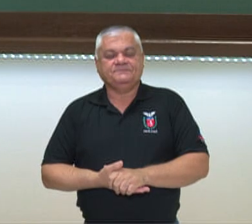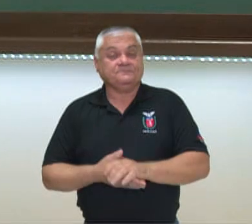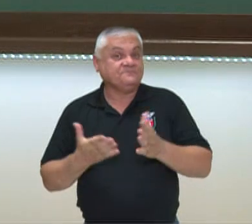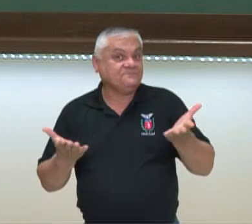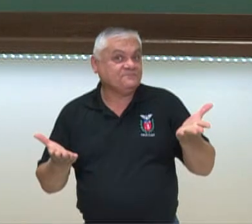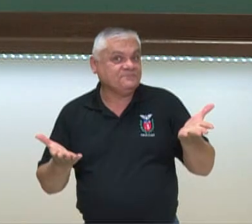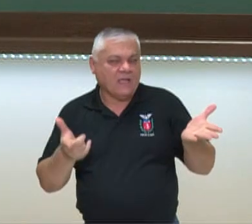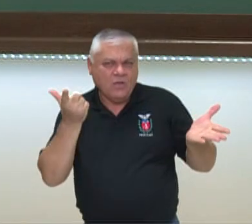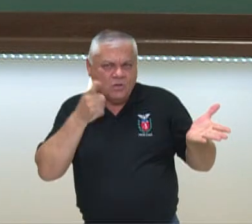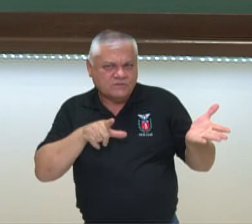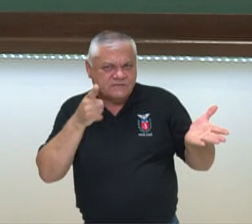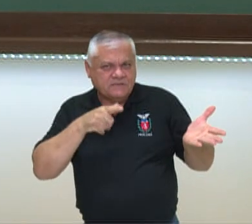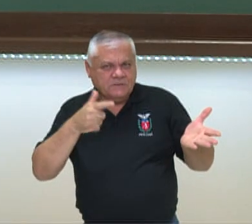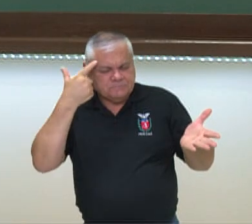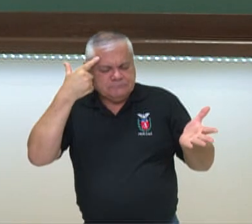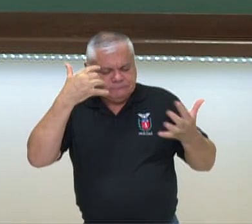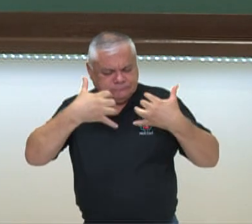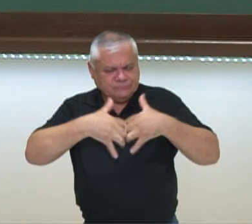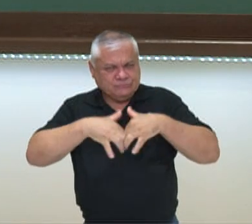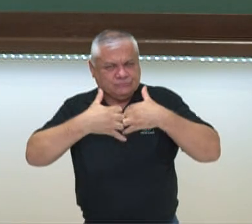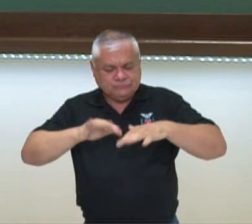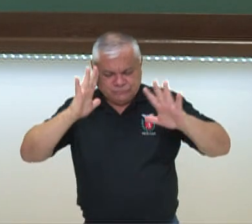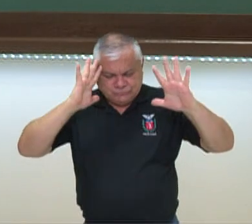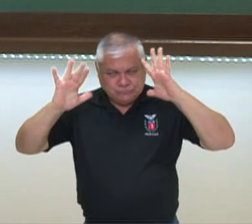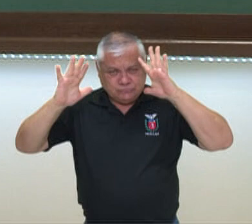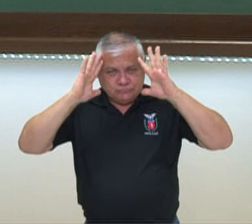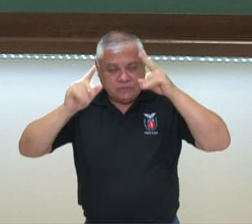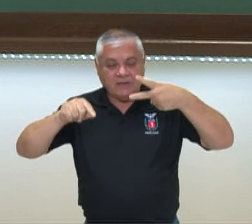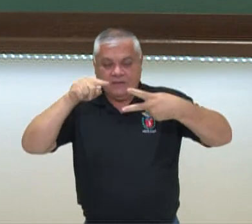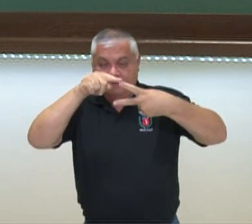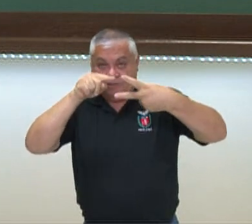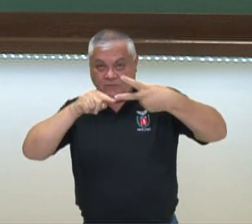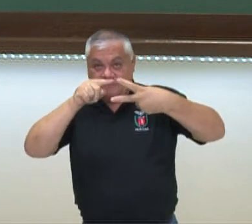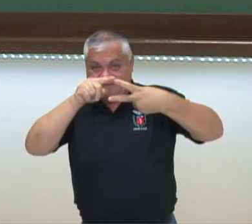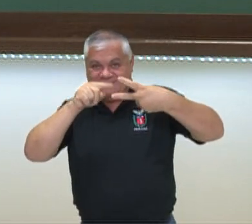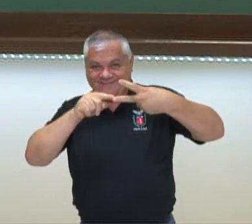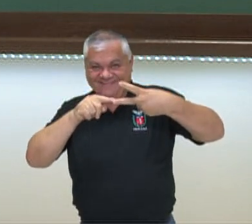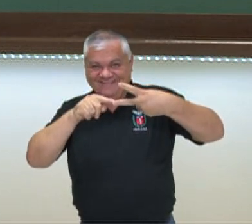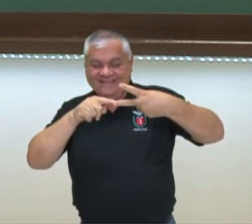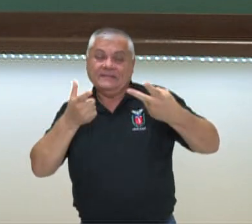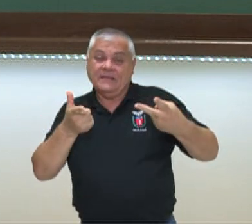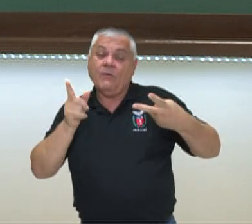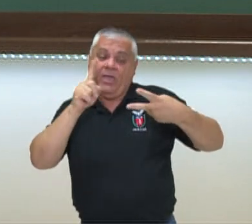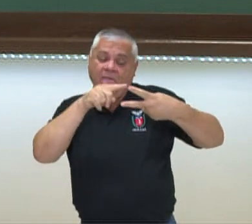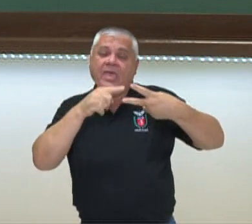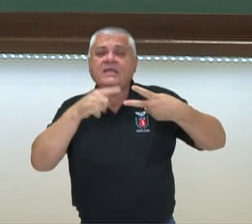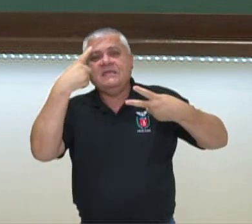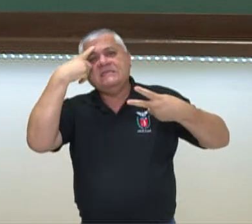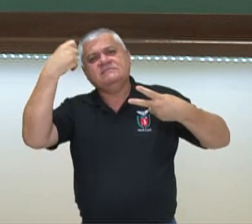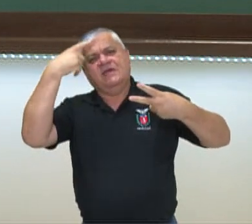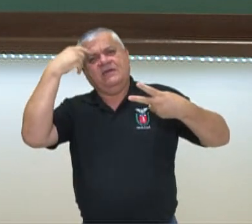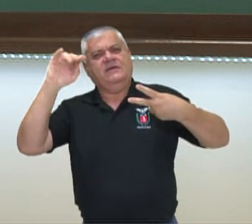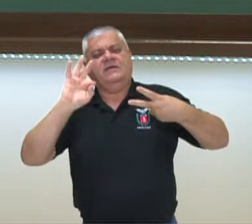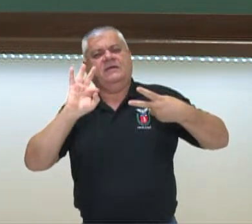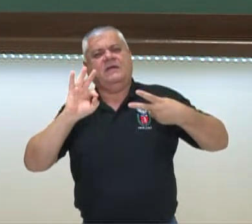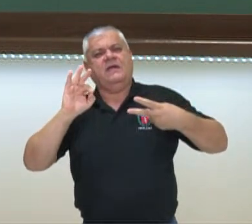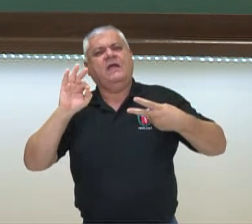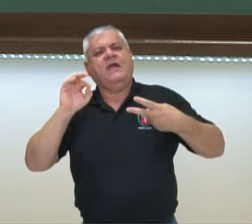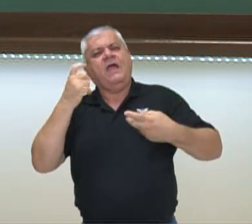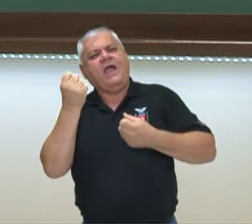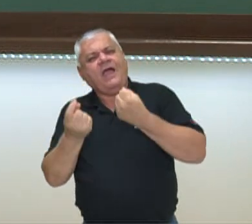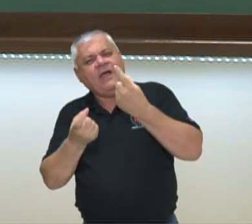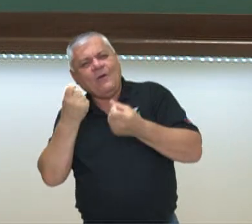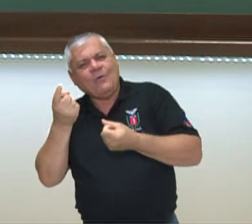E aí, pessoal, conseguiram pensar um pouquinho sobre essas duas proposições aqui? Então, essas são ideias que uma delas